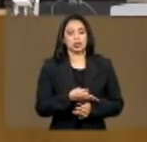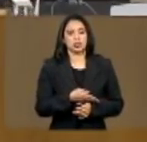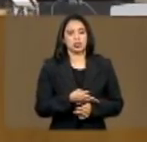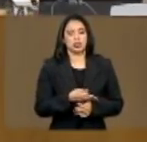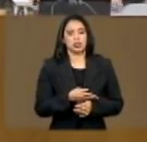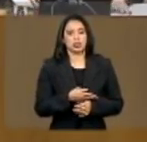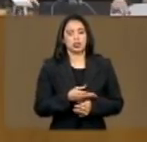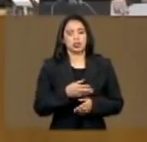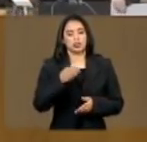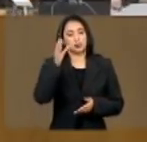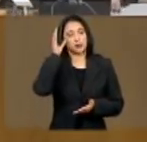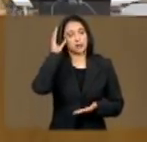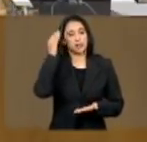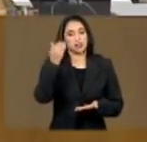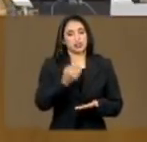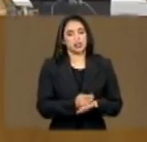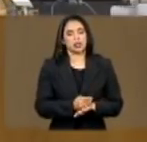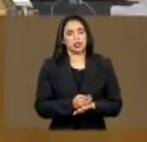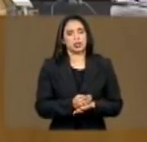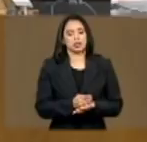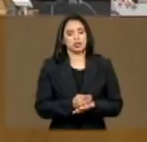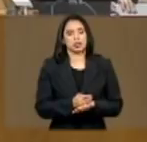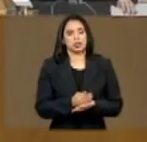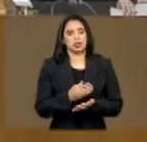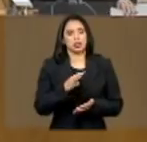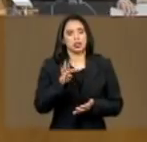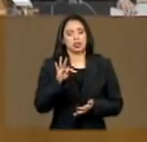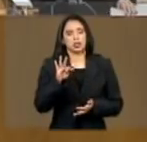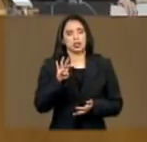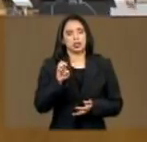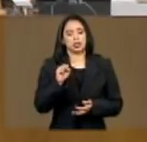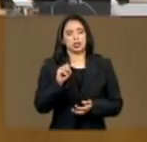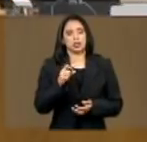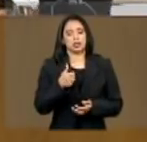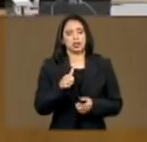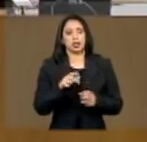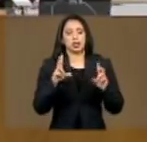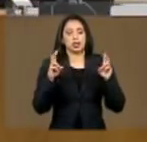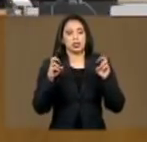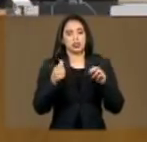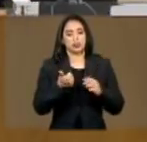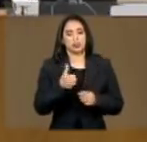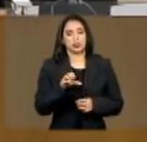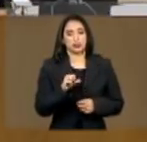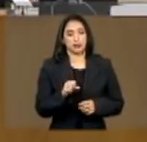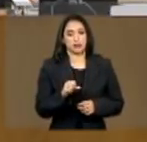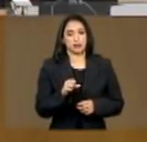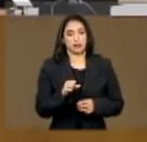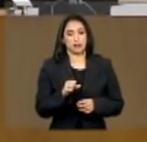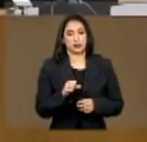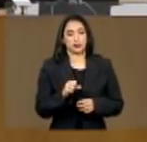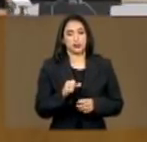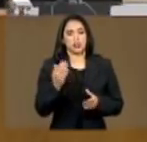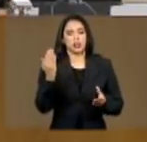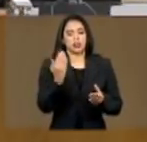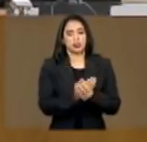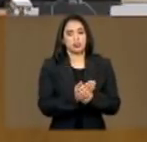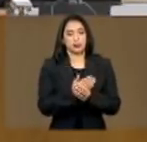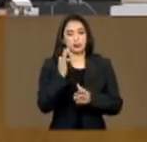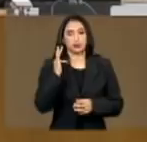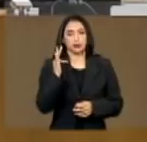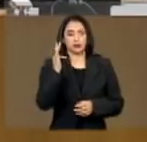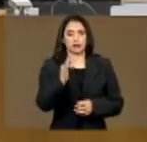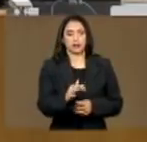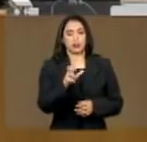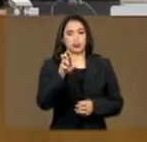de tese o tema 19 de execução geral o recurso extraordinário 565